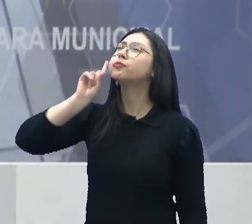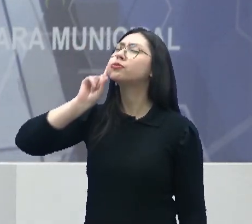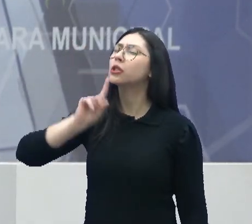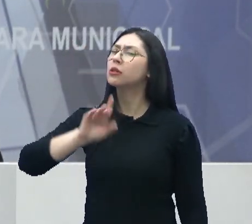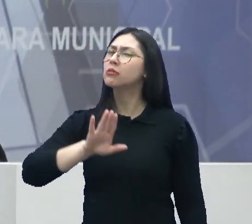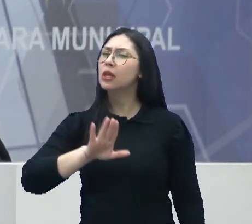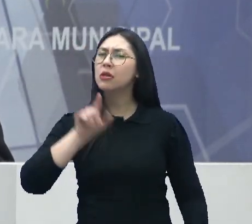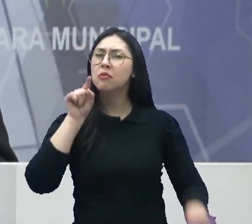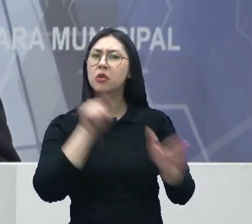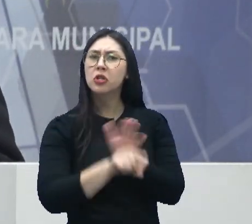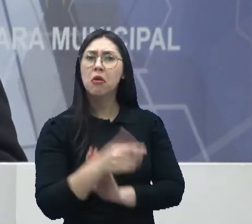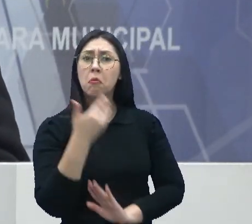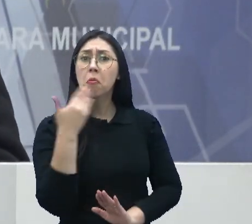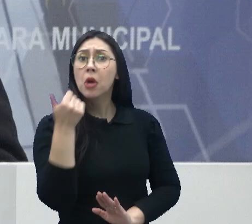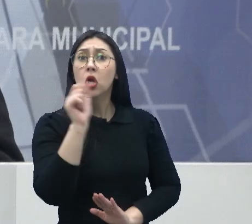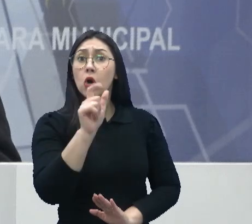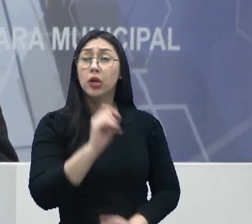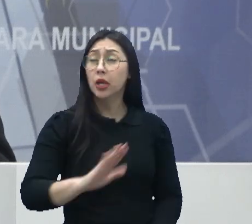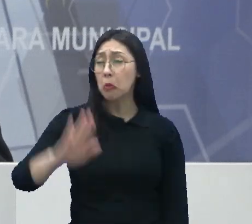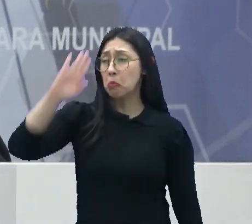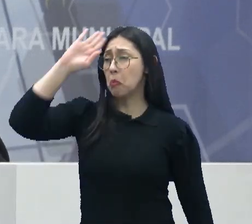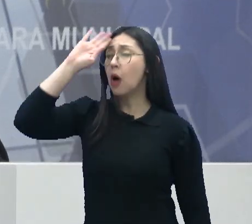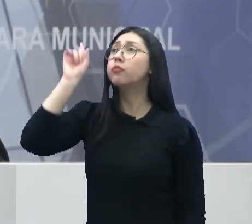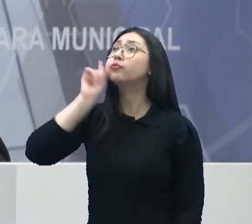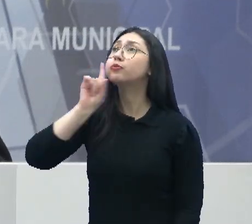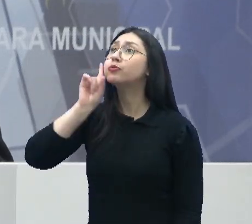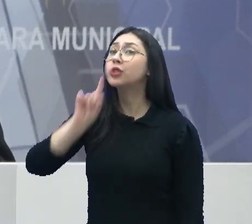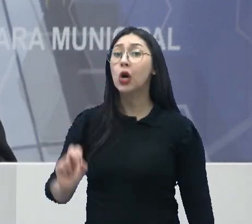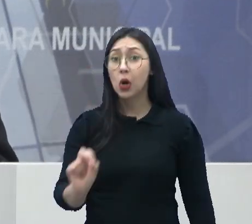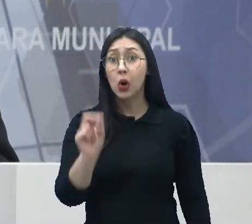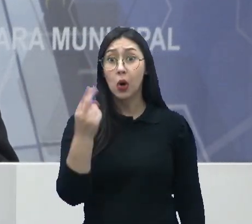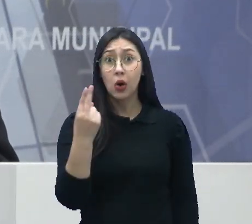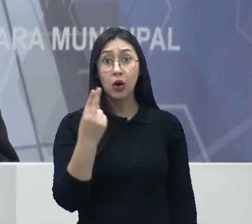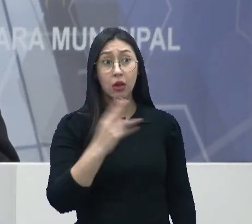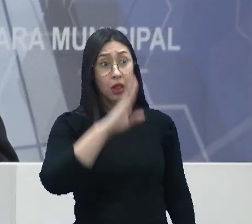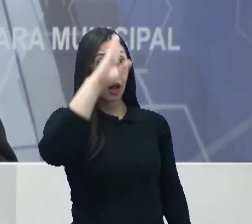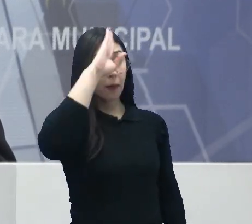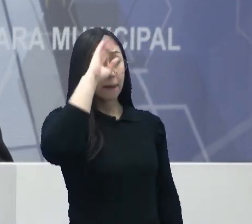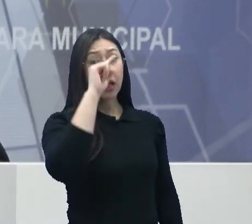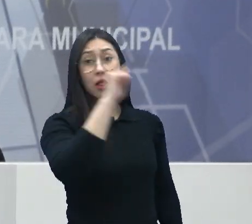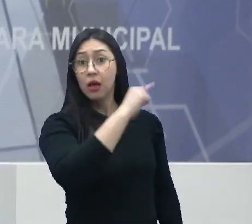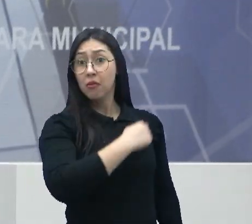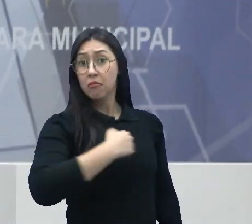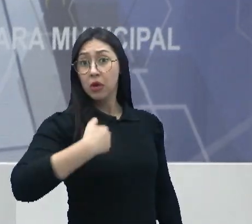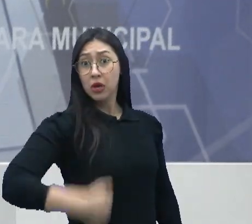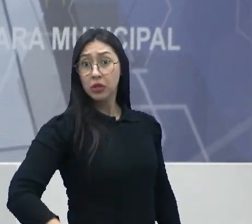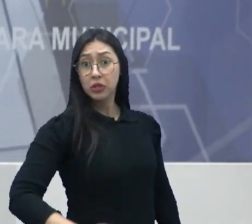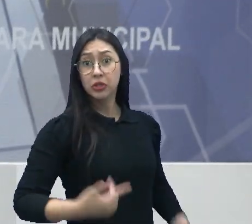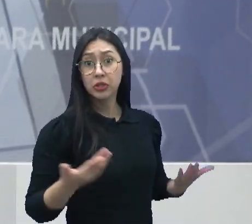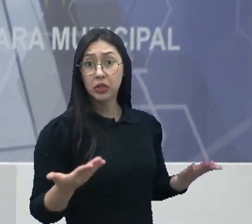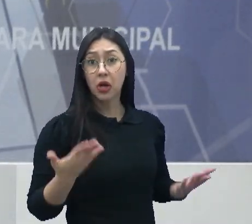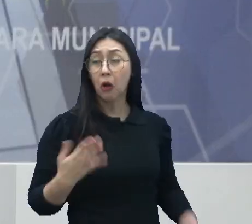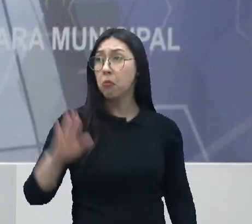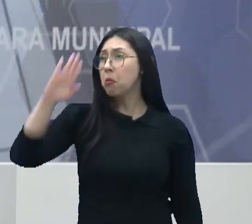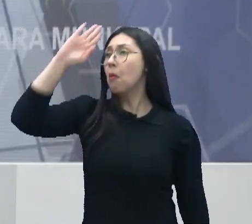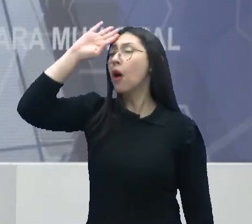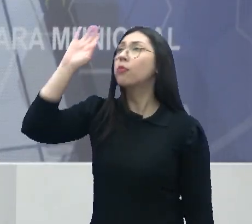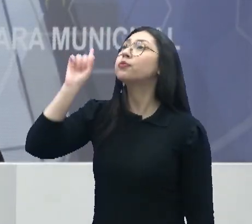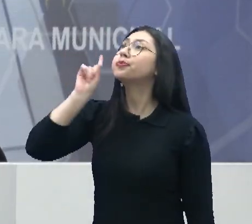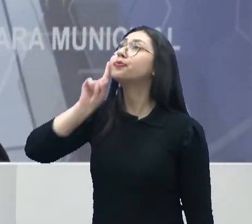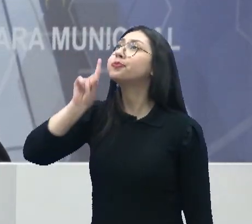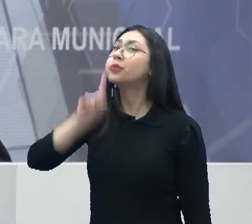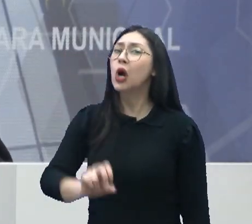que é melhor, bater continência para os Estados Unidos ou bater continência para a China? Bater continência para os Estados Unidos ou bater continência